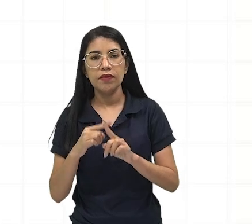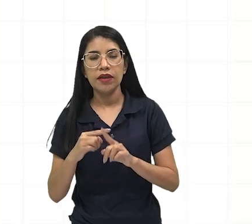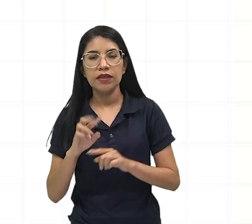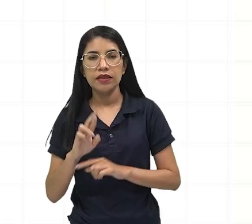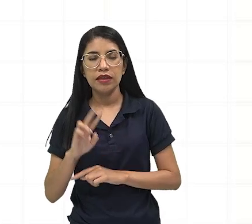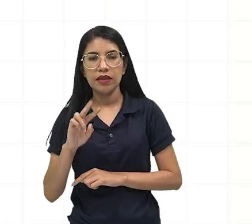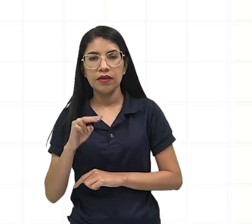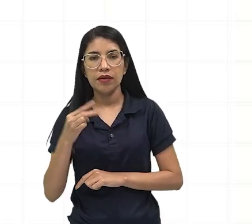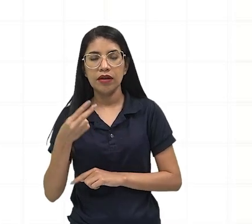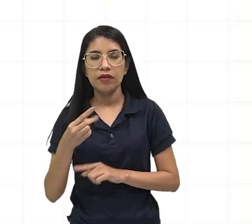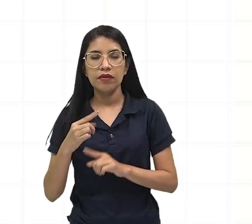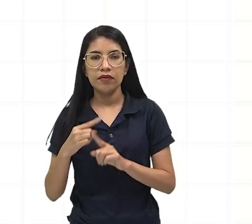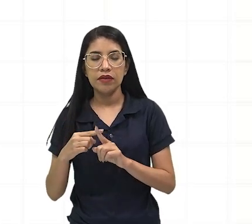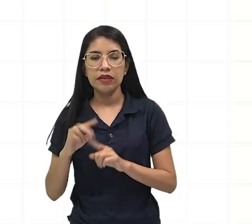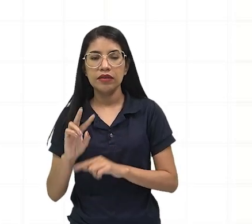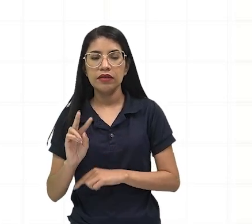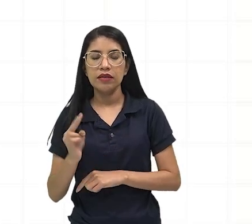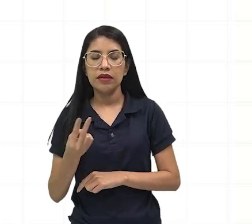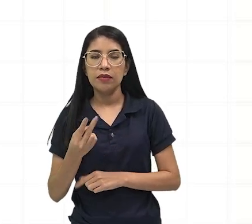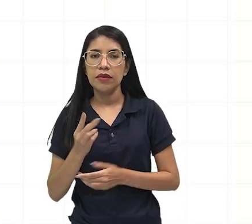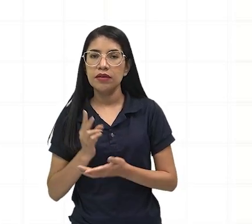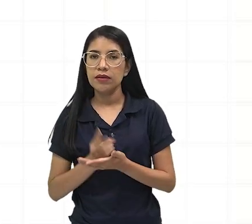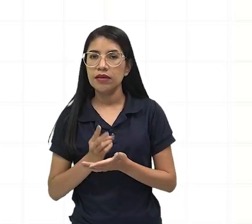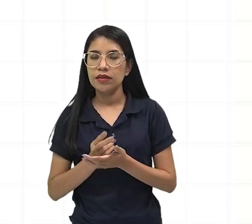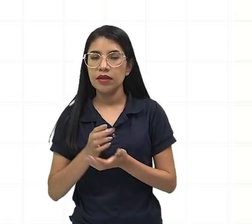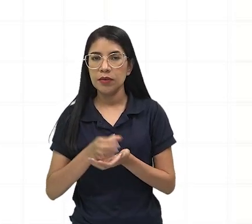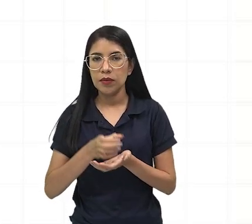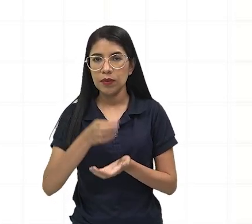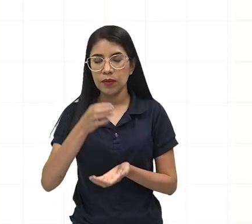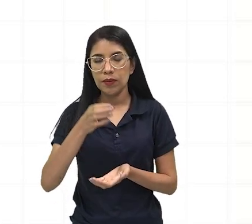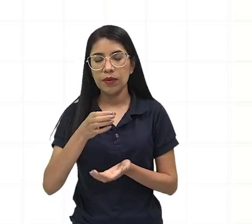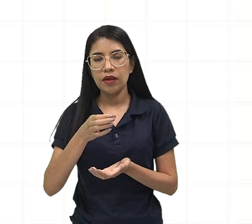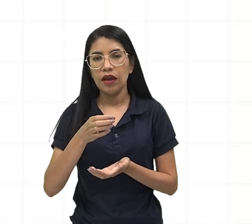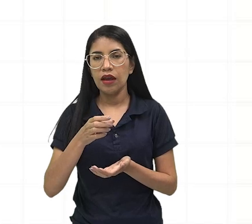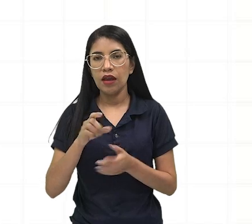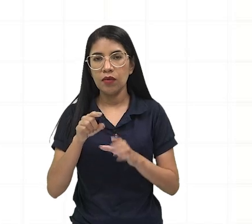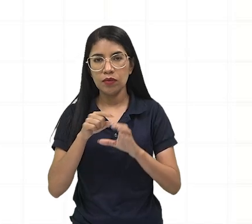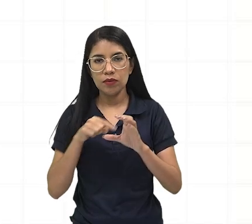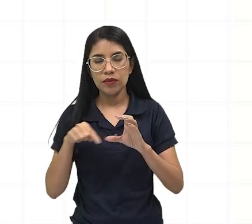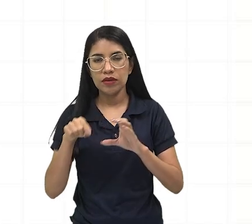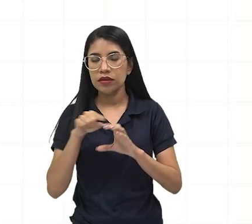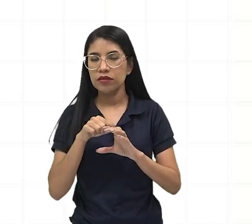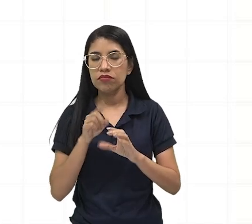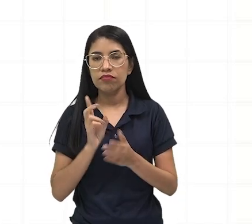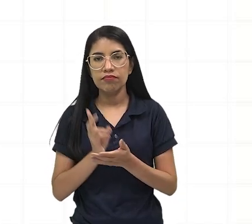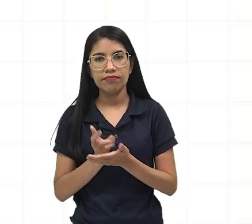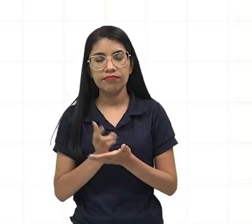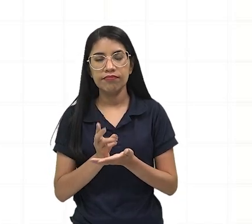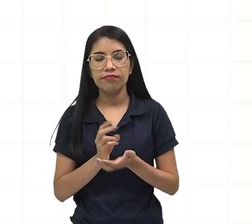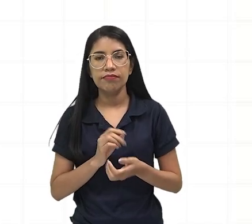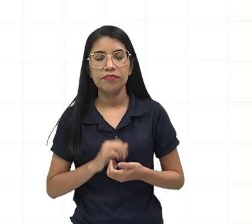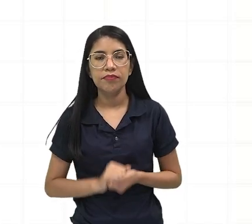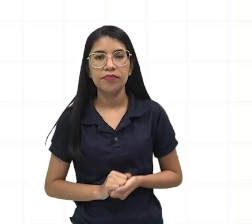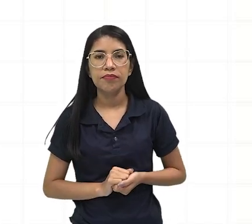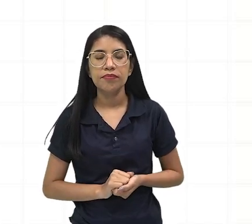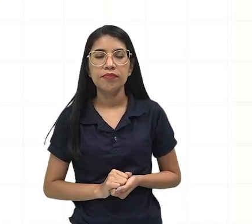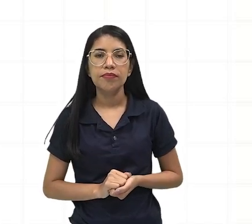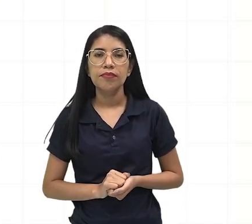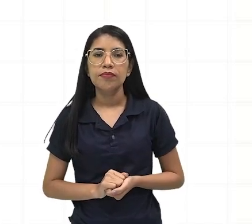será um círculo quando nós estamos falando de cilindros, tá? Sempre